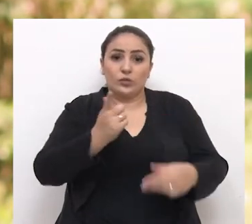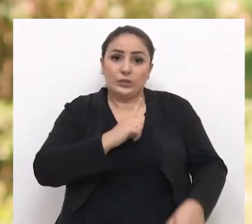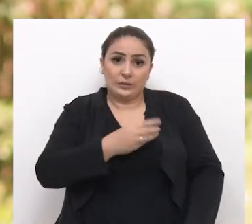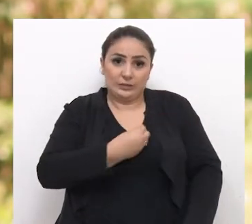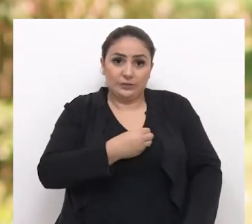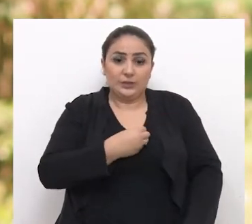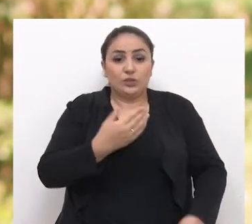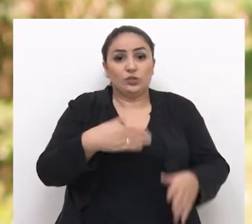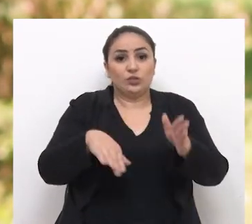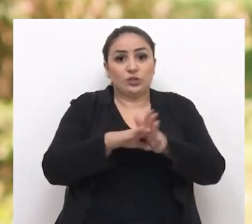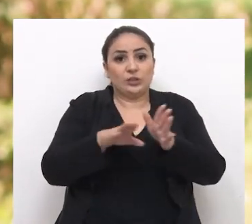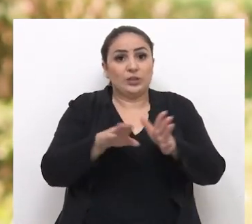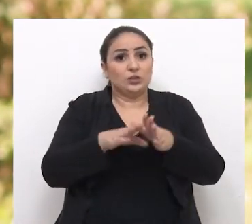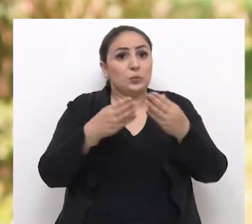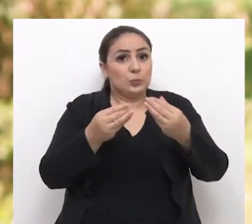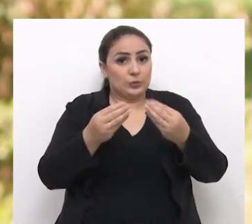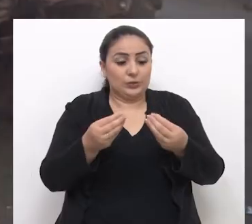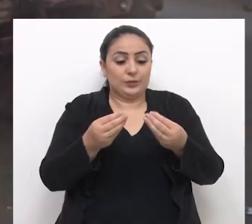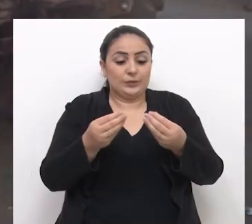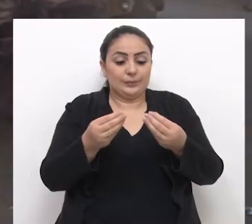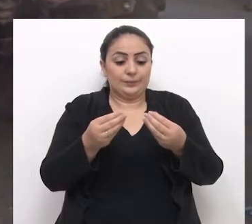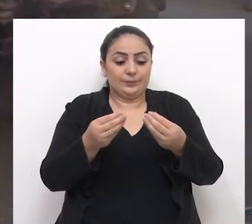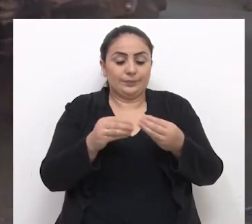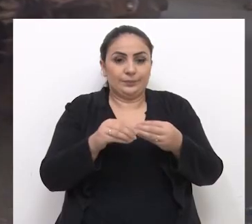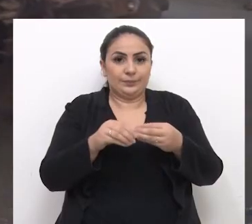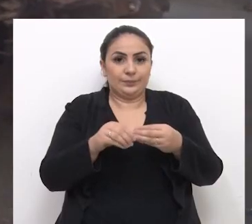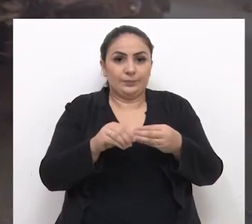porque hoje está chegando muito